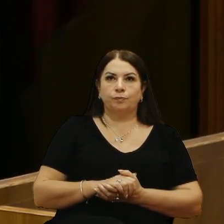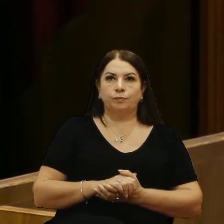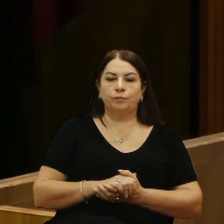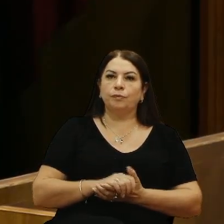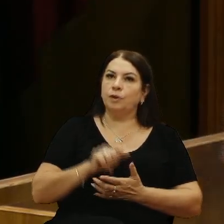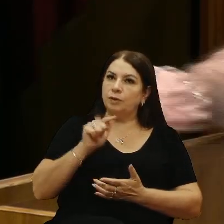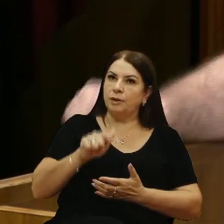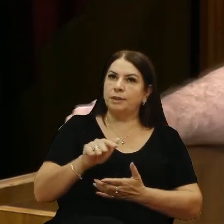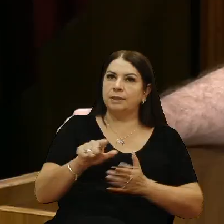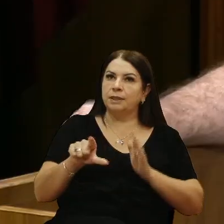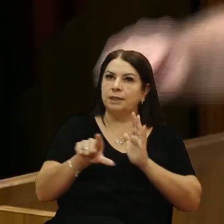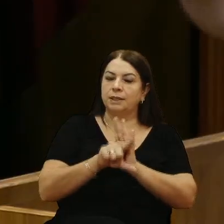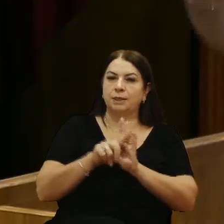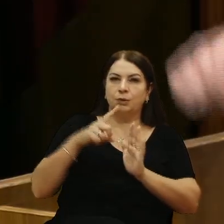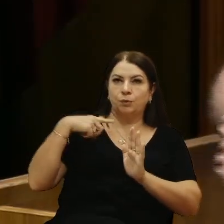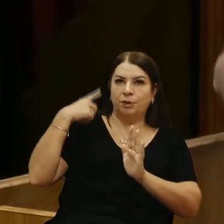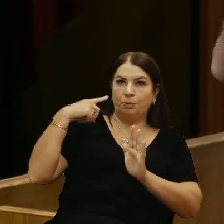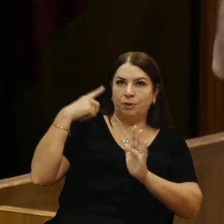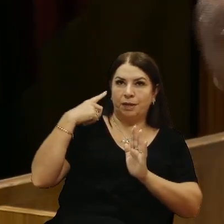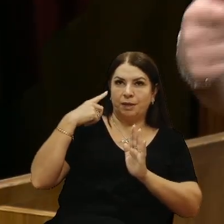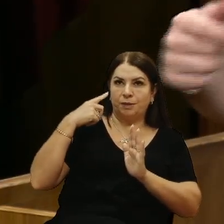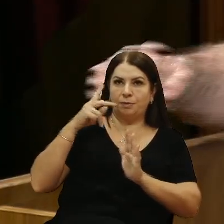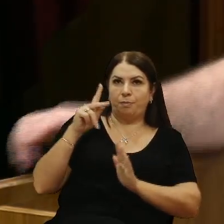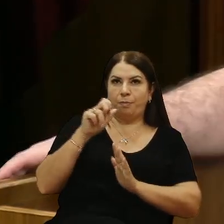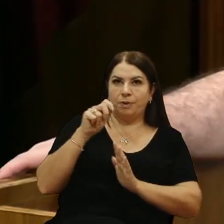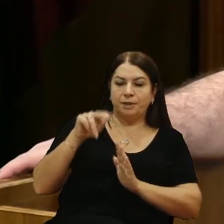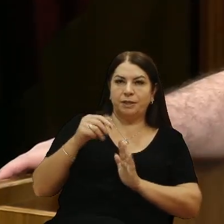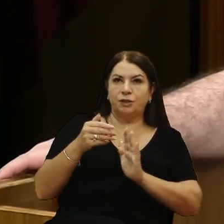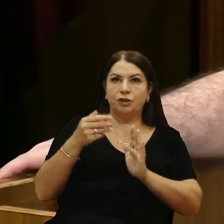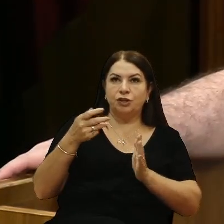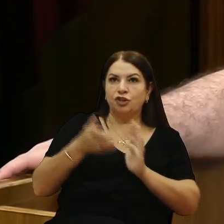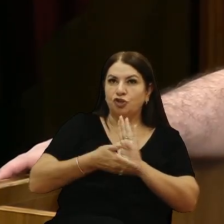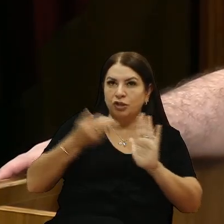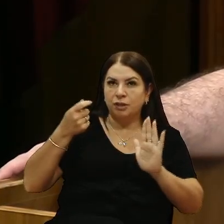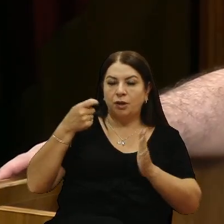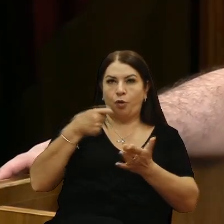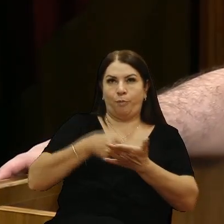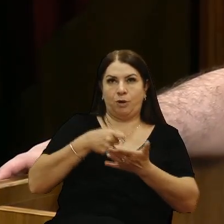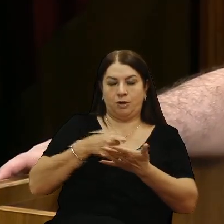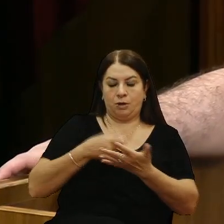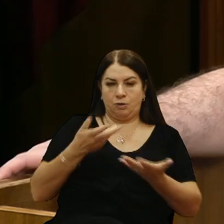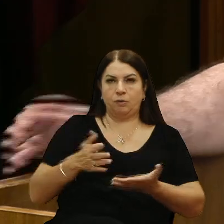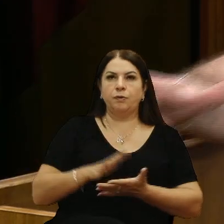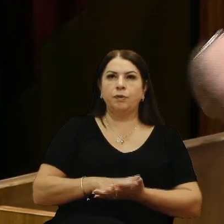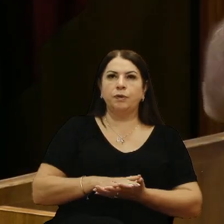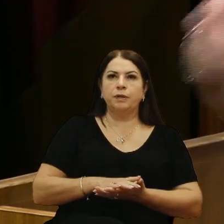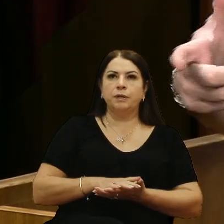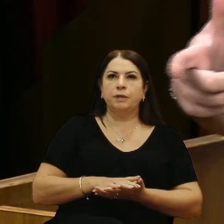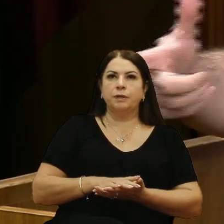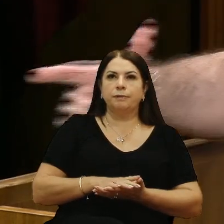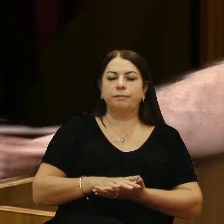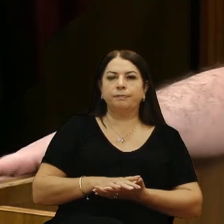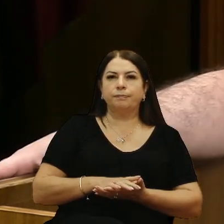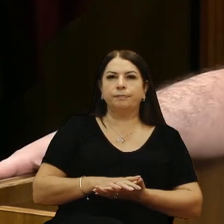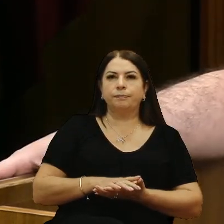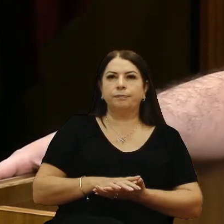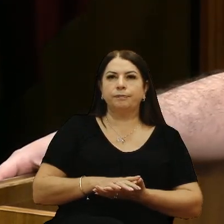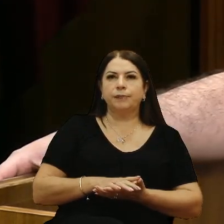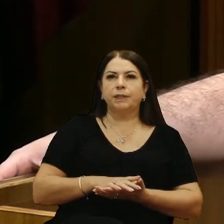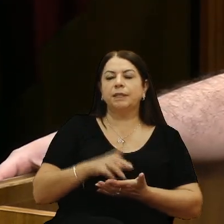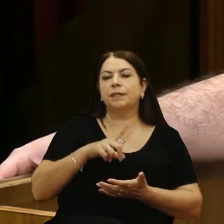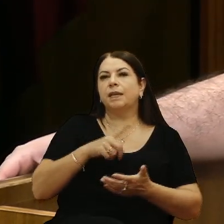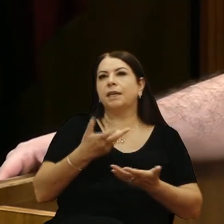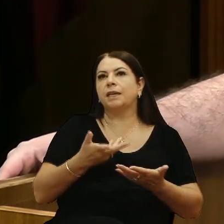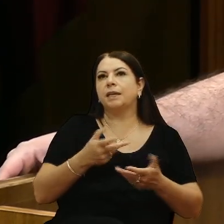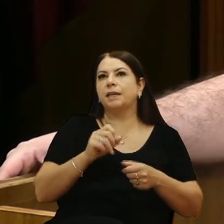essa lei do deputado Pazin, retirando a obrigatoriedade, nós temos uma injeção de